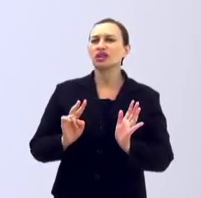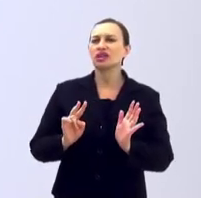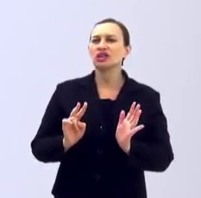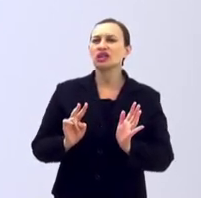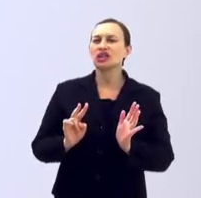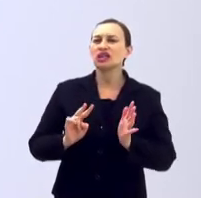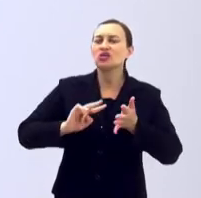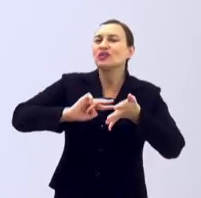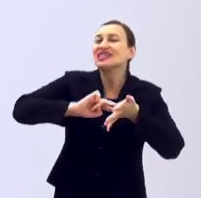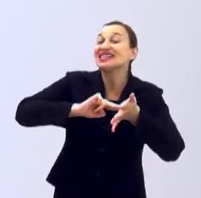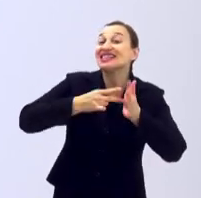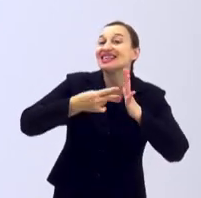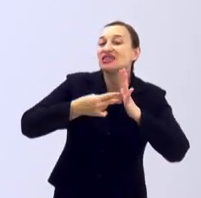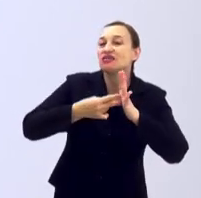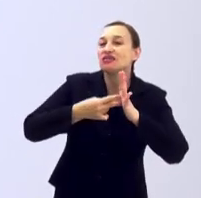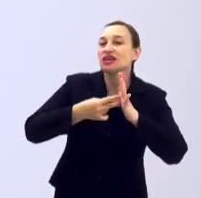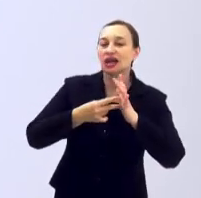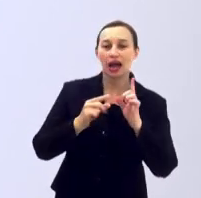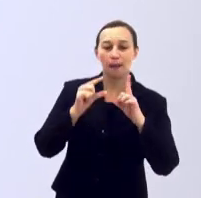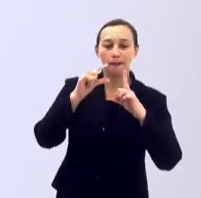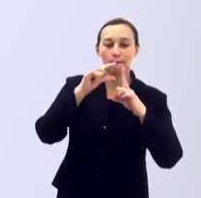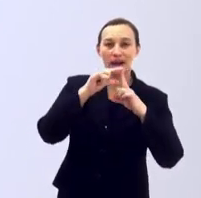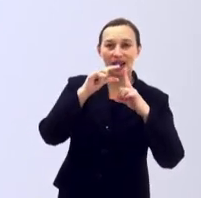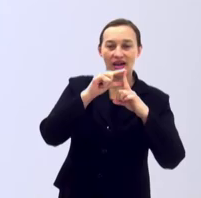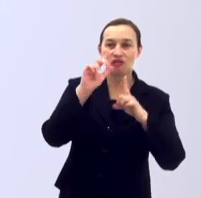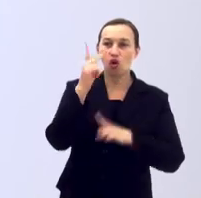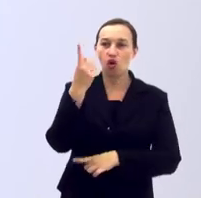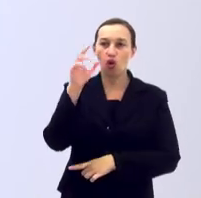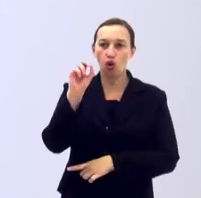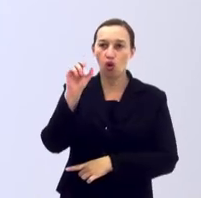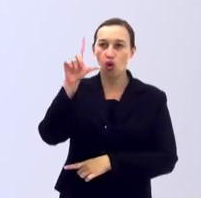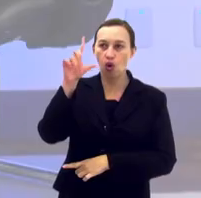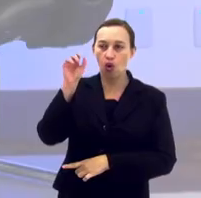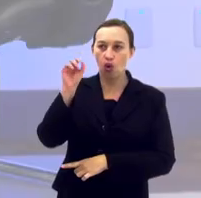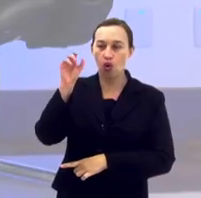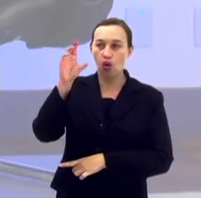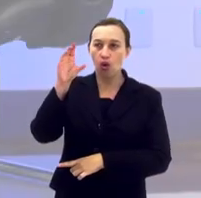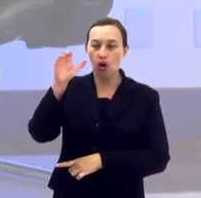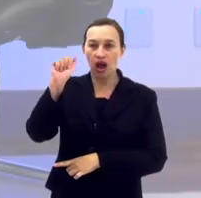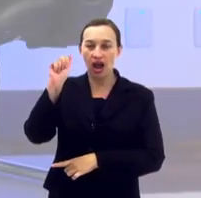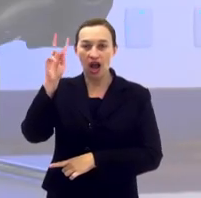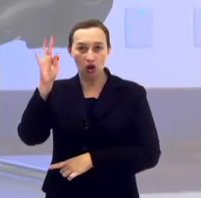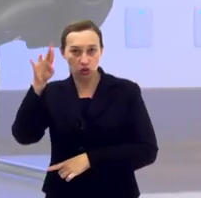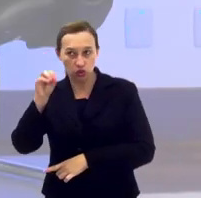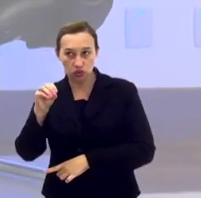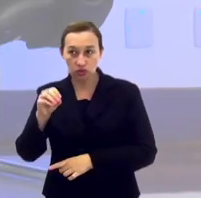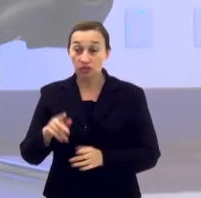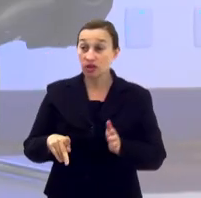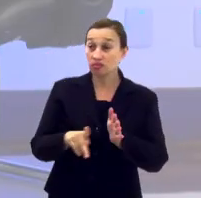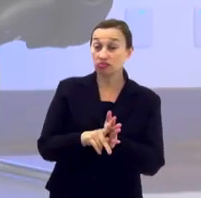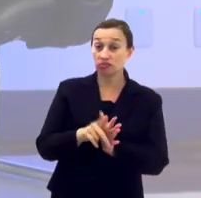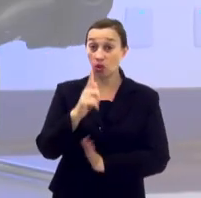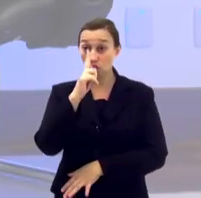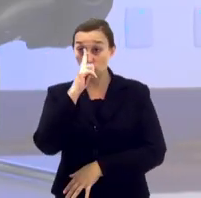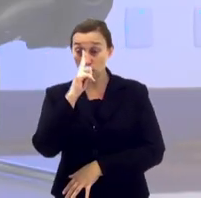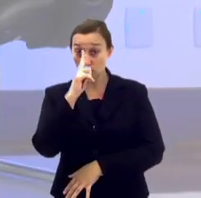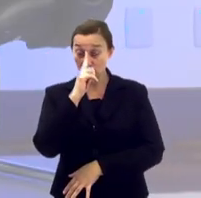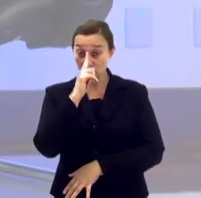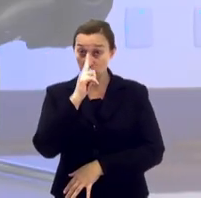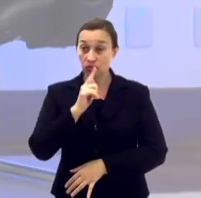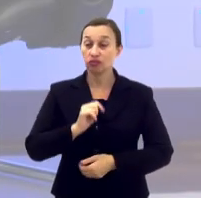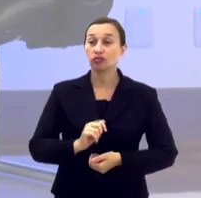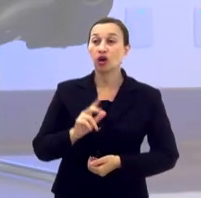Certo? dizer o que significa a palavra Holocausto. Uhum. É uma palavra que vem do grego,